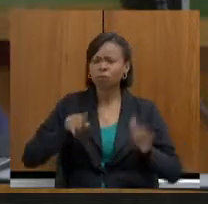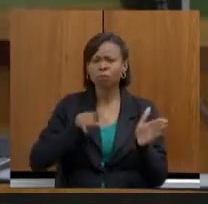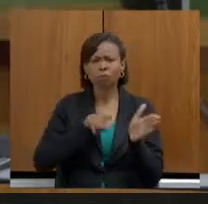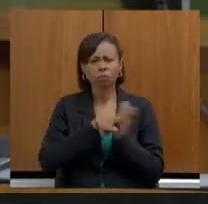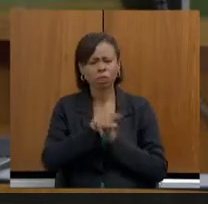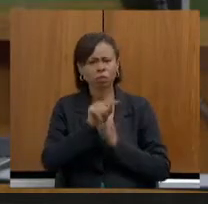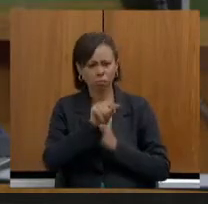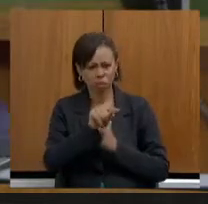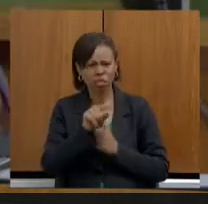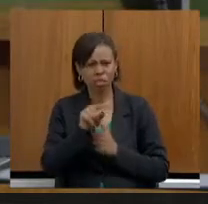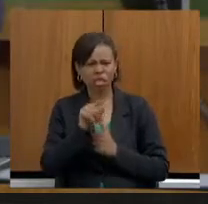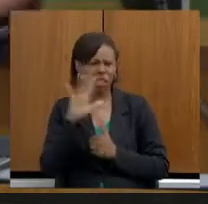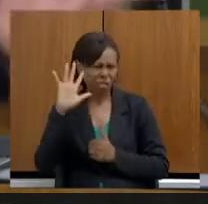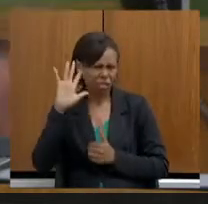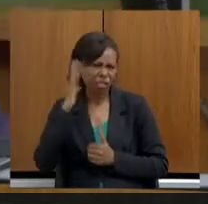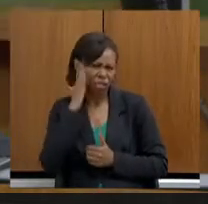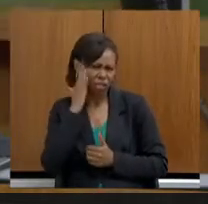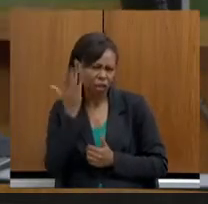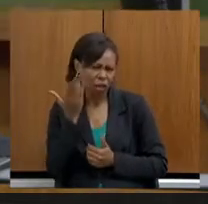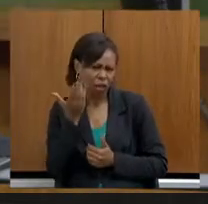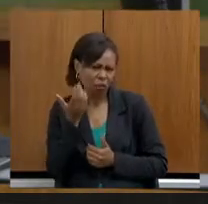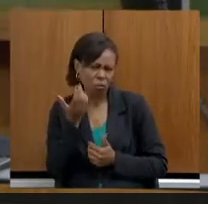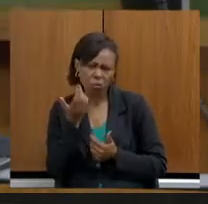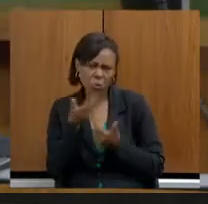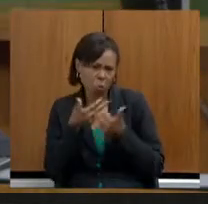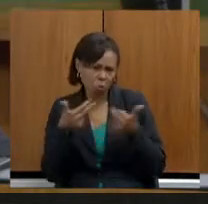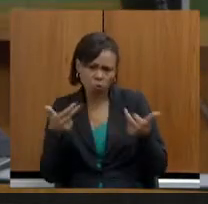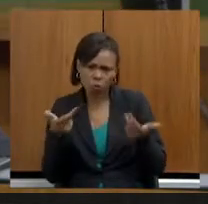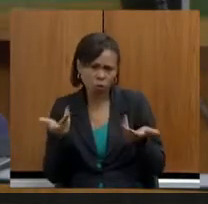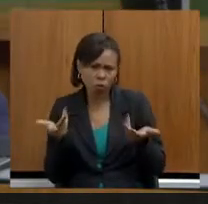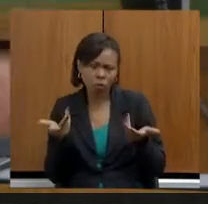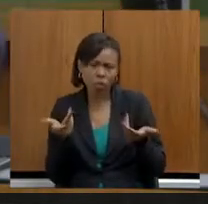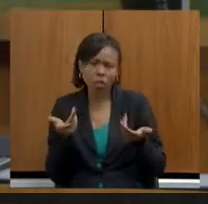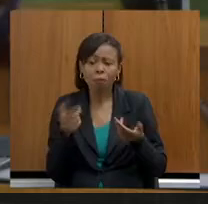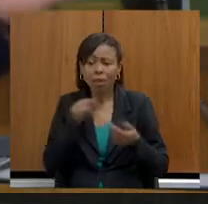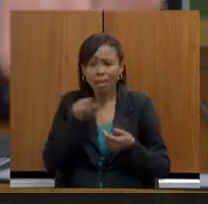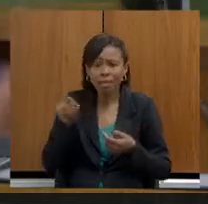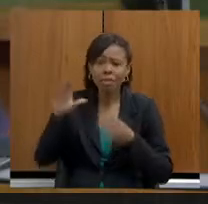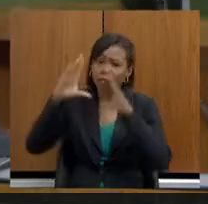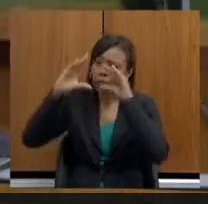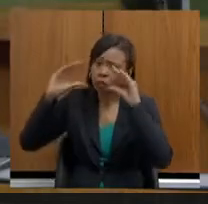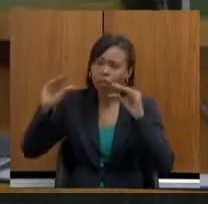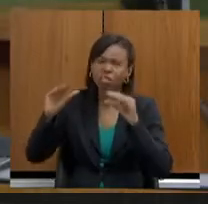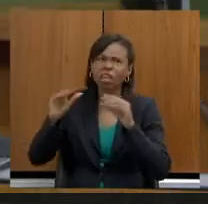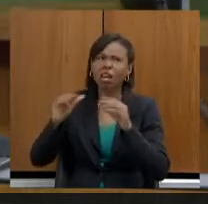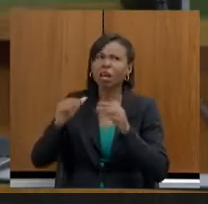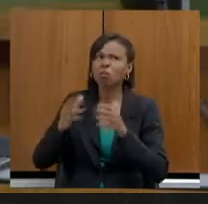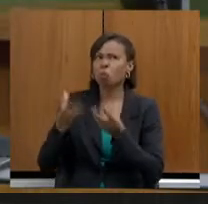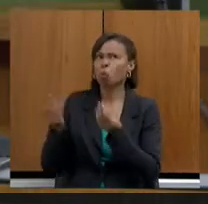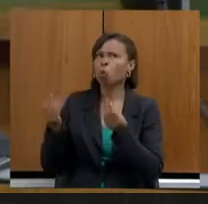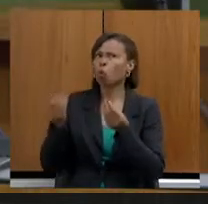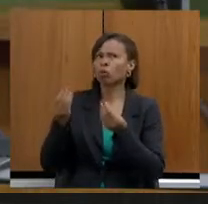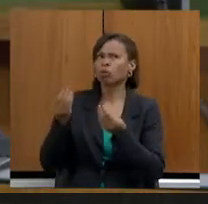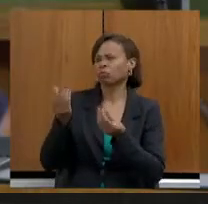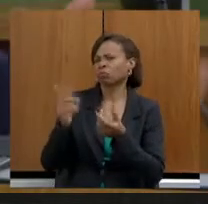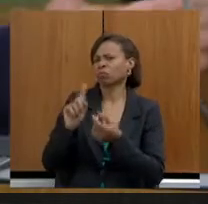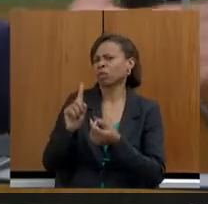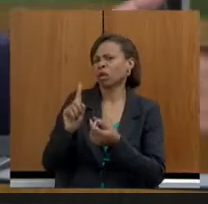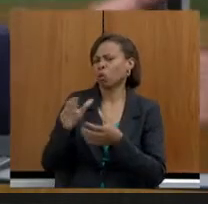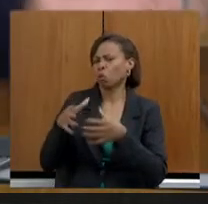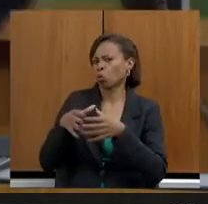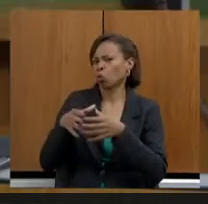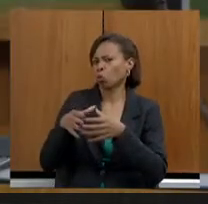a senhora também já tem alguma coisa até para tranquilizar essa turma sabe né eu sei que não é um grupo muito grande São pessoas que